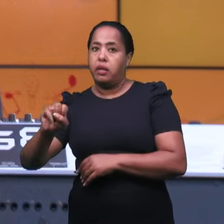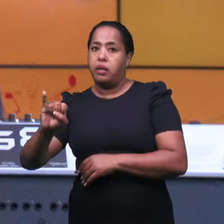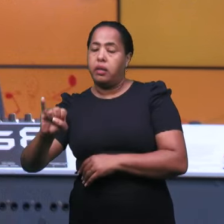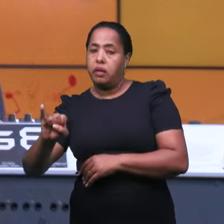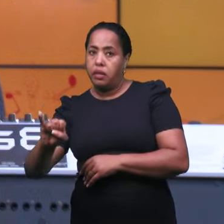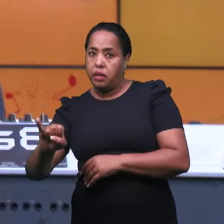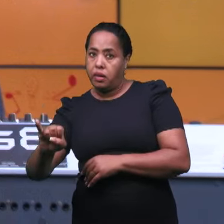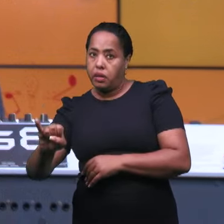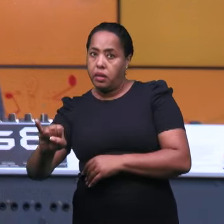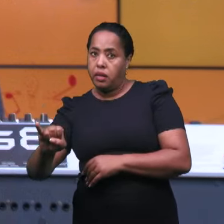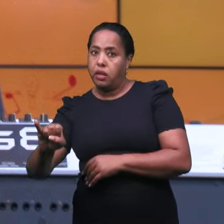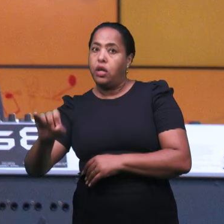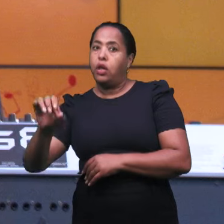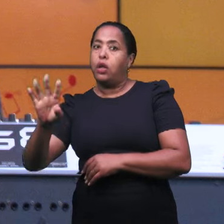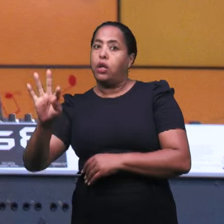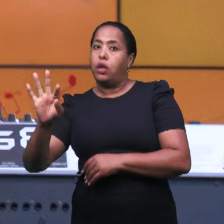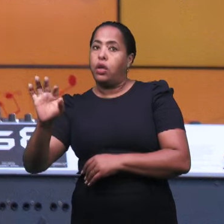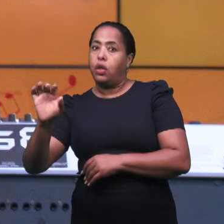Ré, Mi,